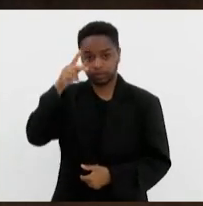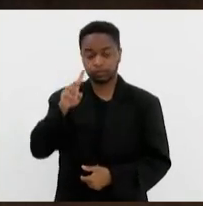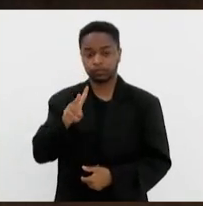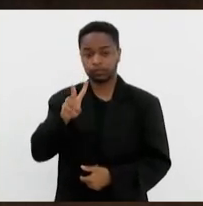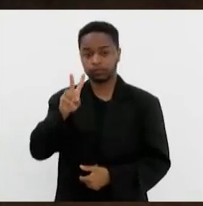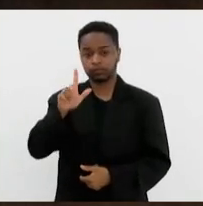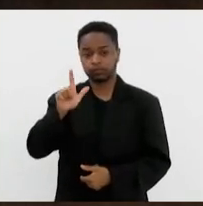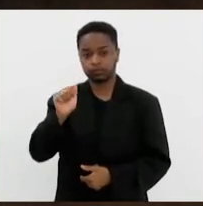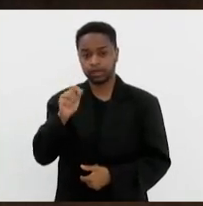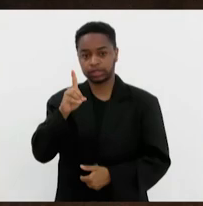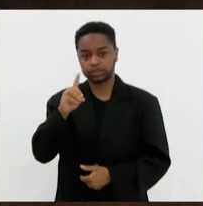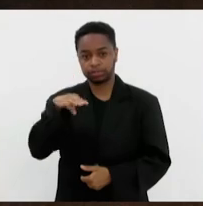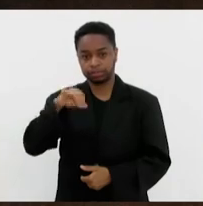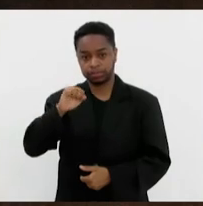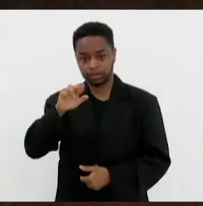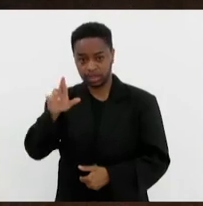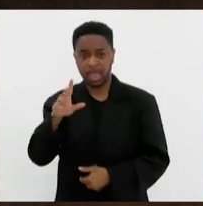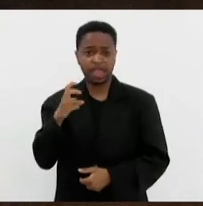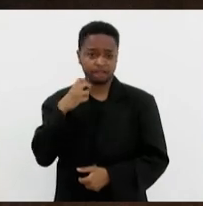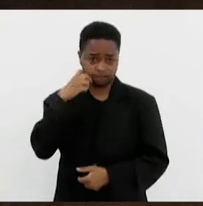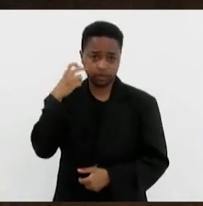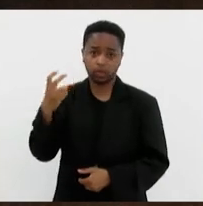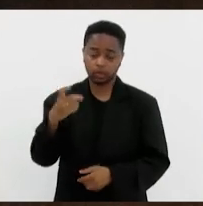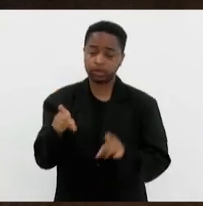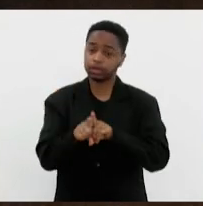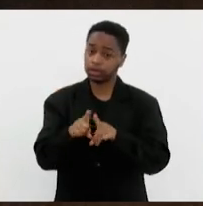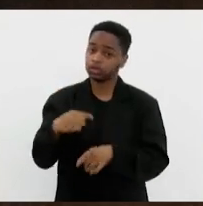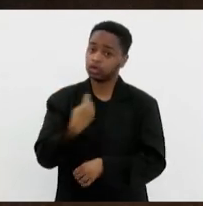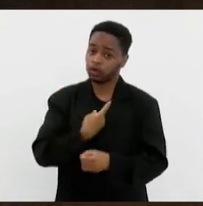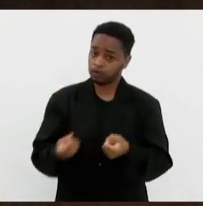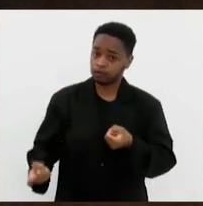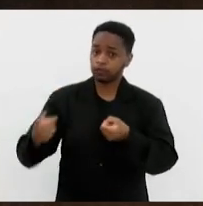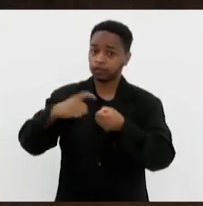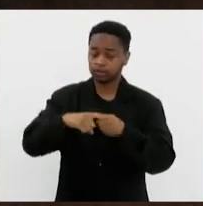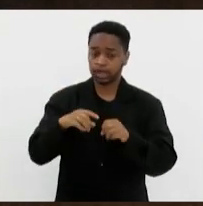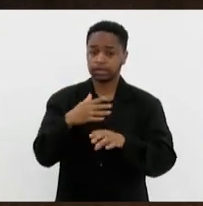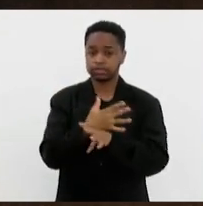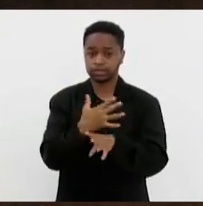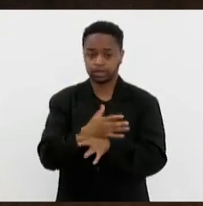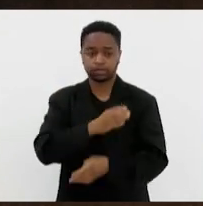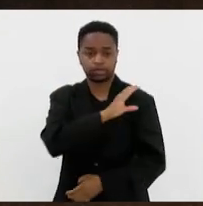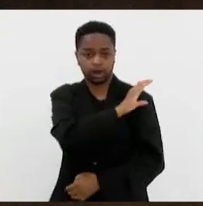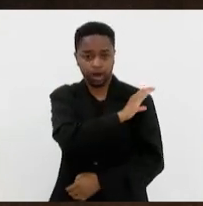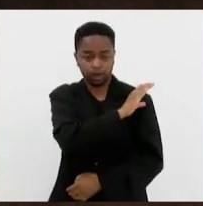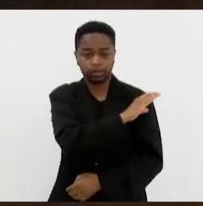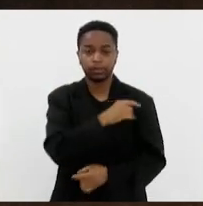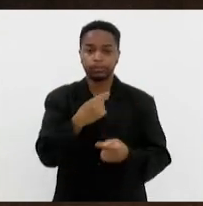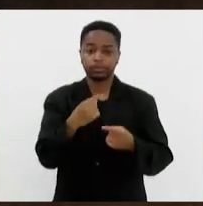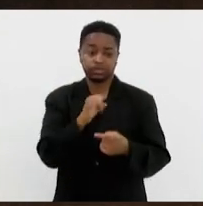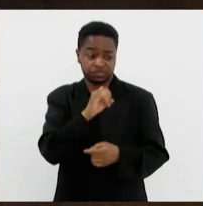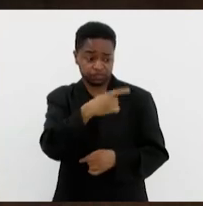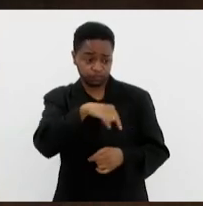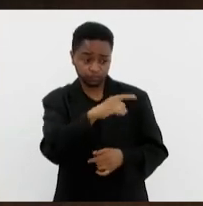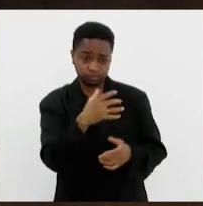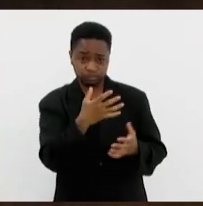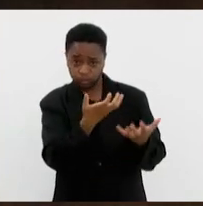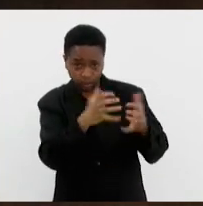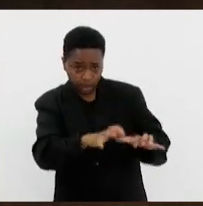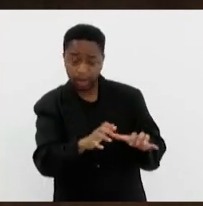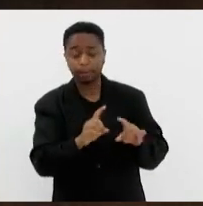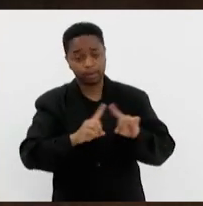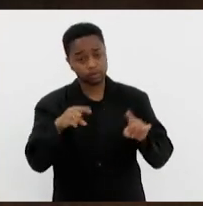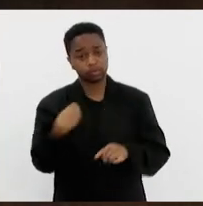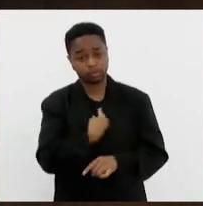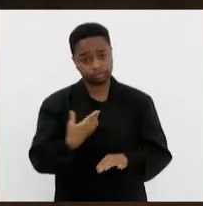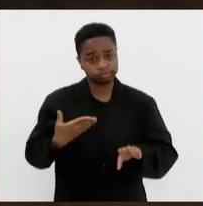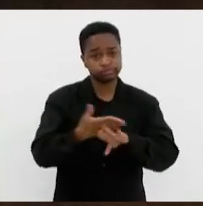E quero deixar um recado e dizer que nós vamos voltar à cidade de Campos, queira ou não, nós vamos voltar para fiscalizar